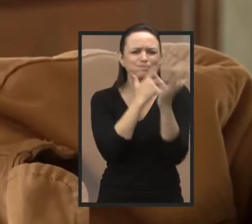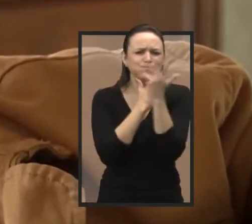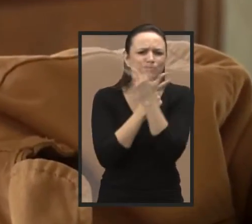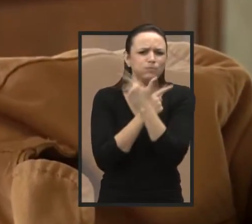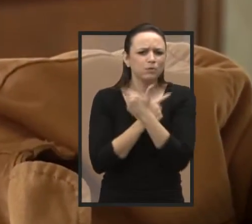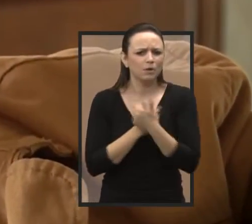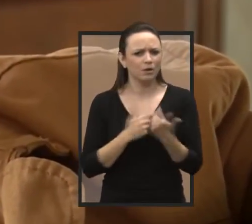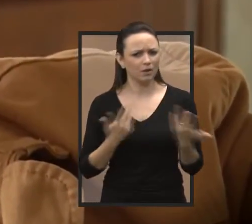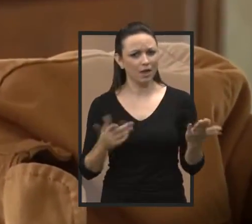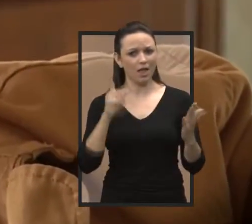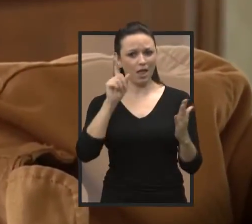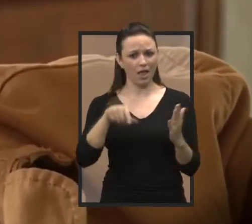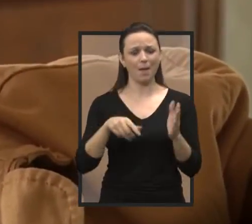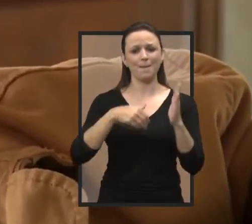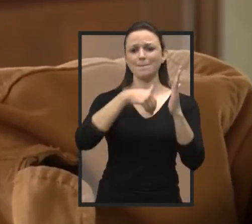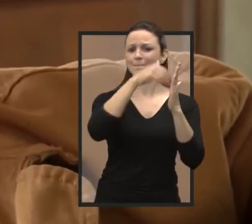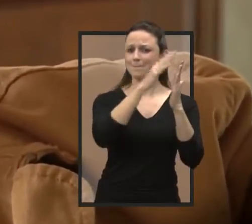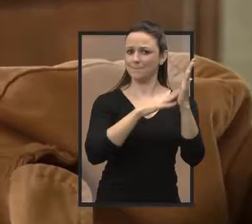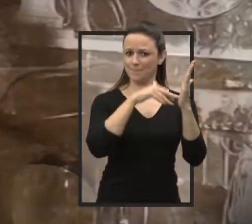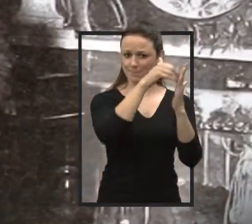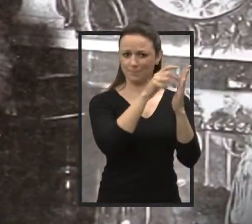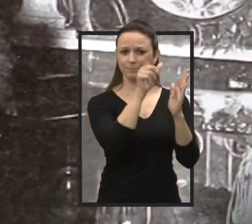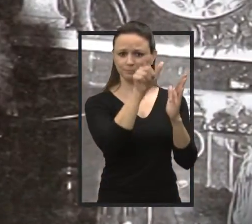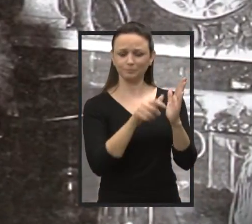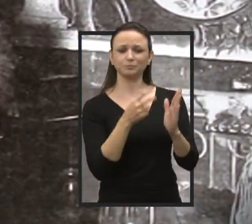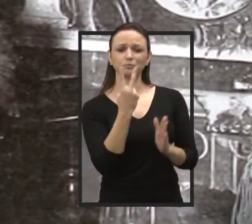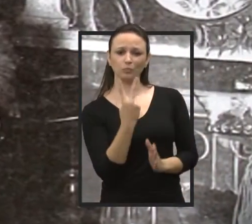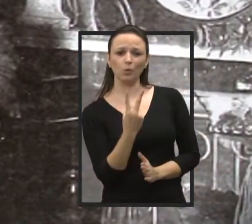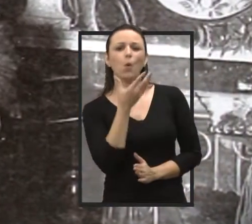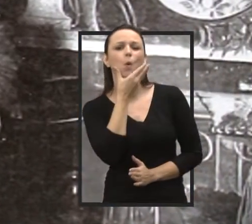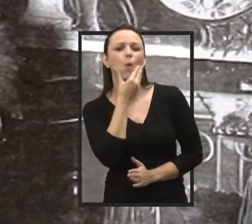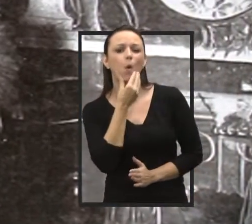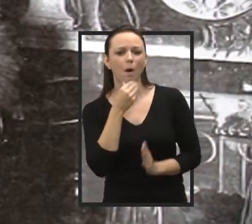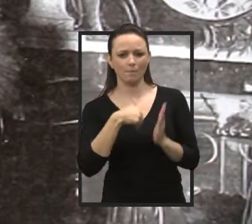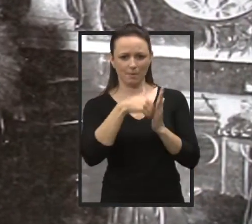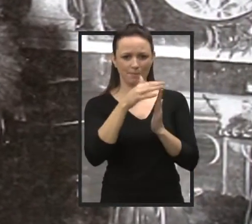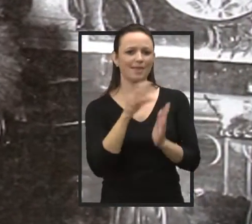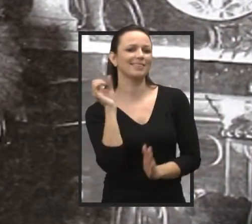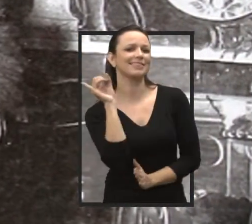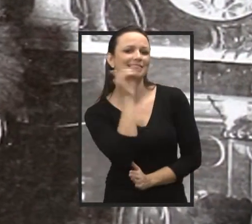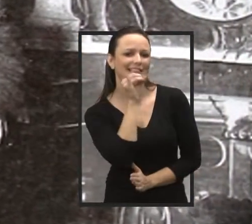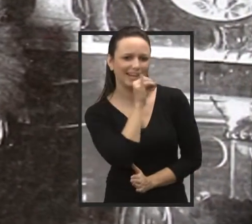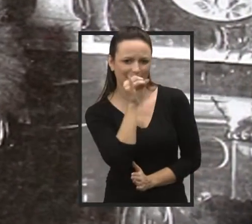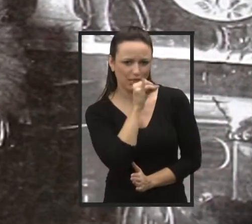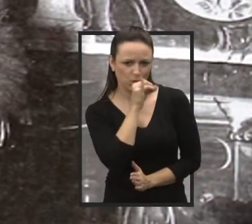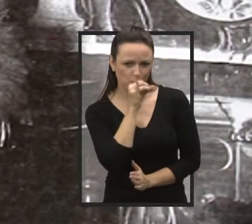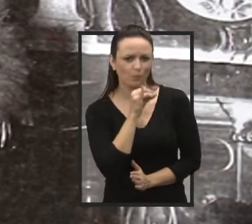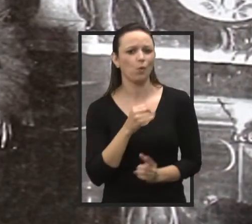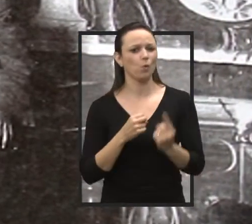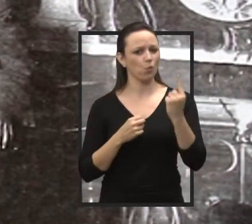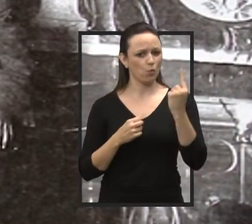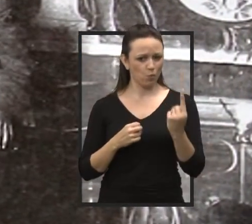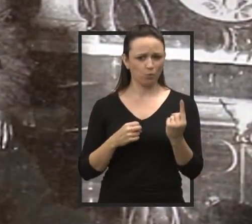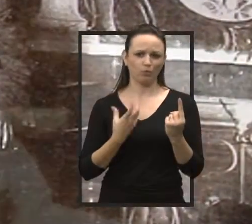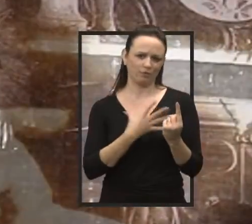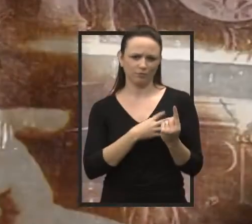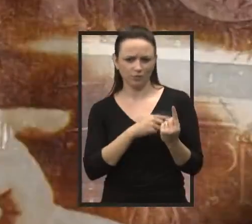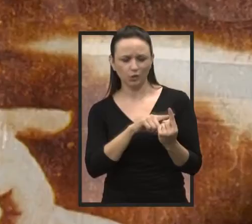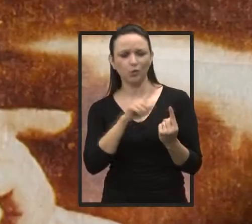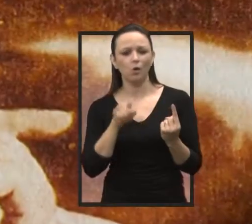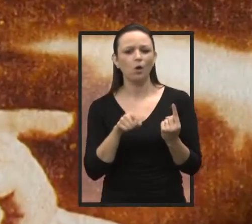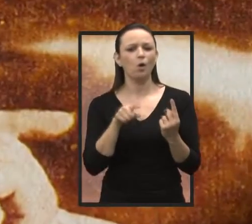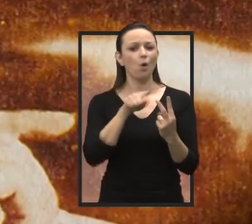E são pintores, 2 deles são italianos, um é filho, mas todos